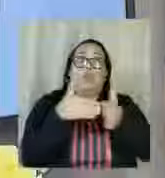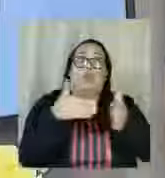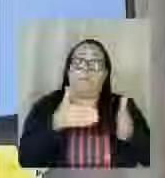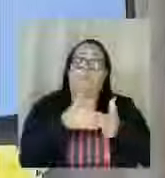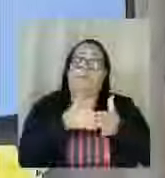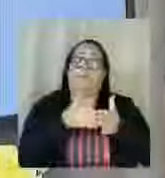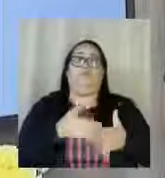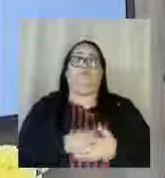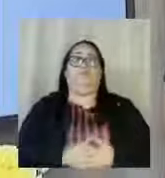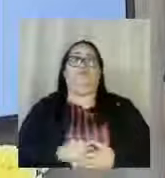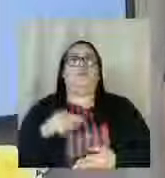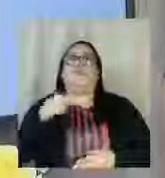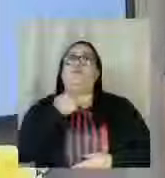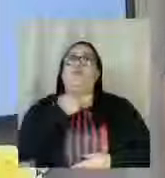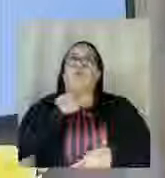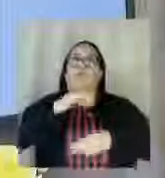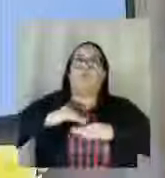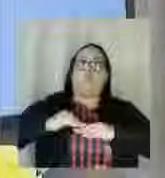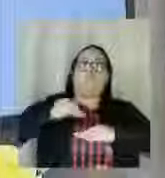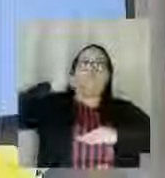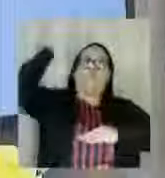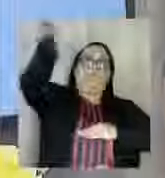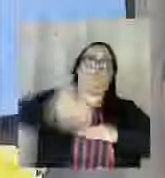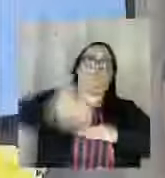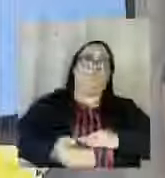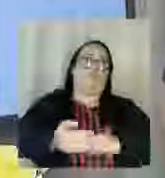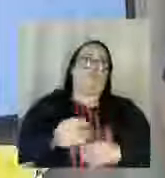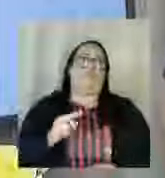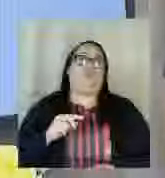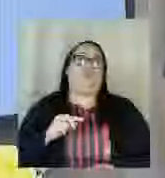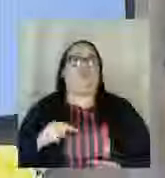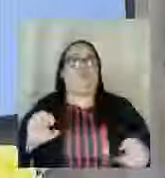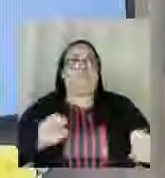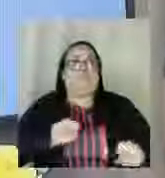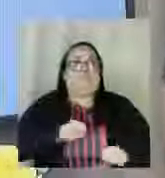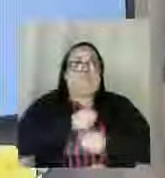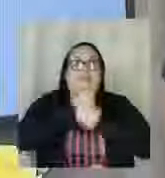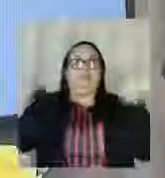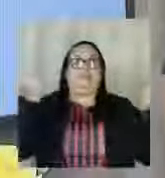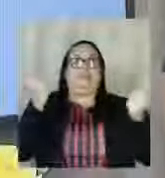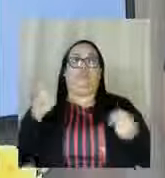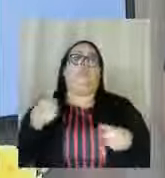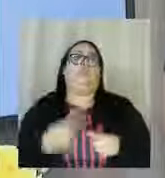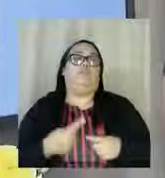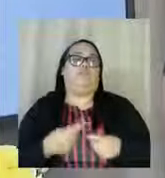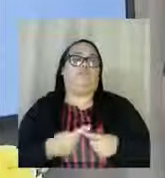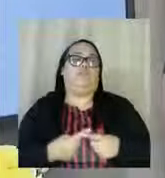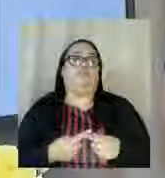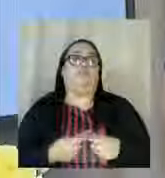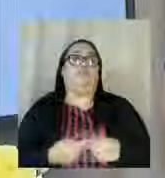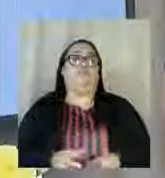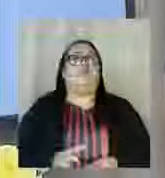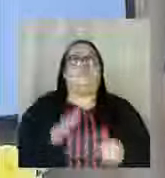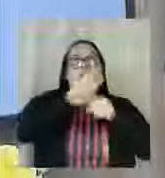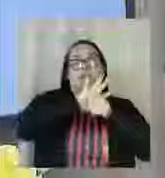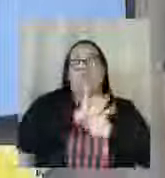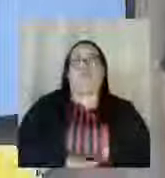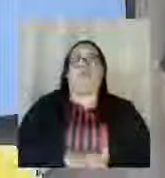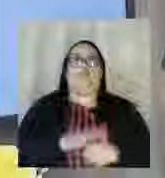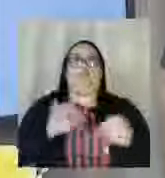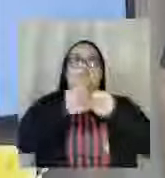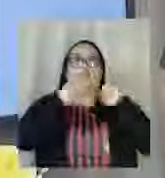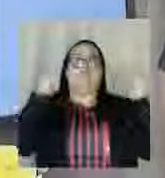que intransponível, uma das barreiras mais terríveis e mais covardes que a sociedade coloca para uma pessoa com deficiência, é